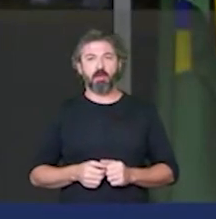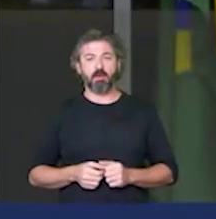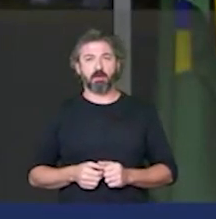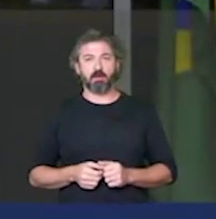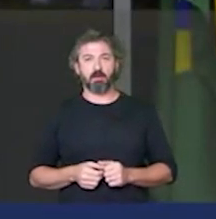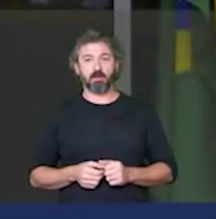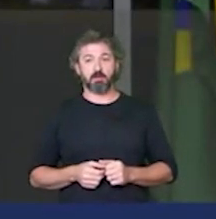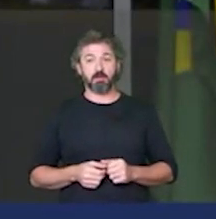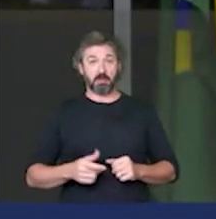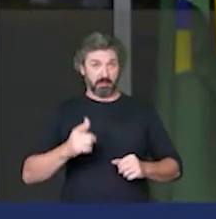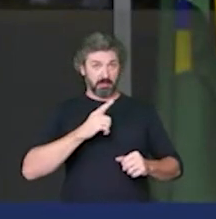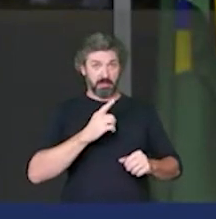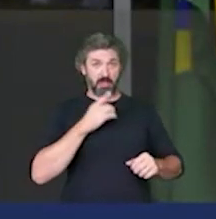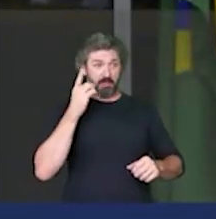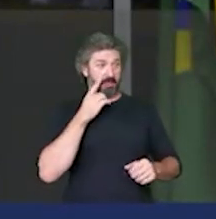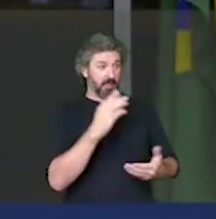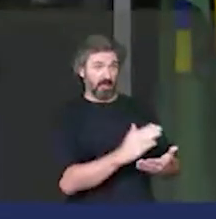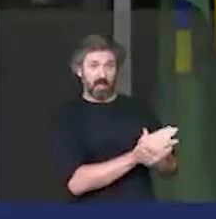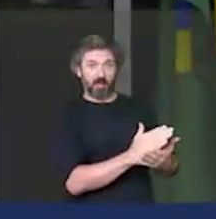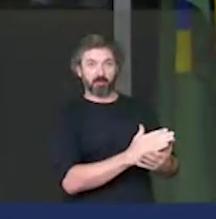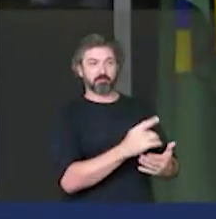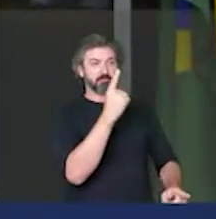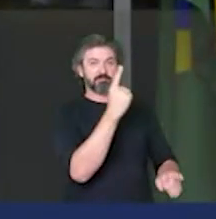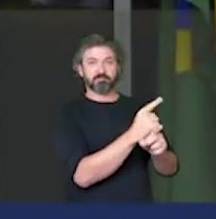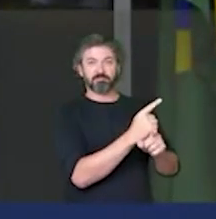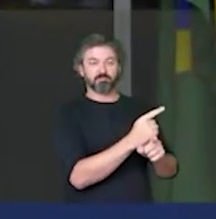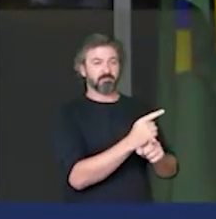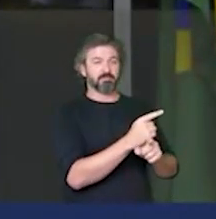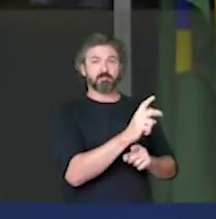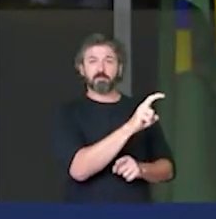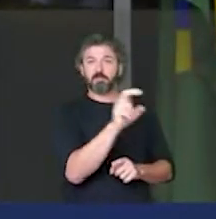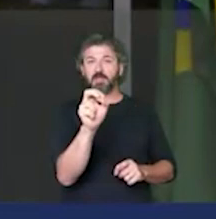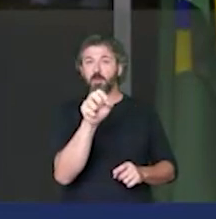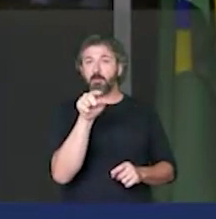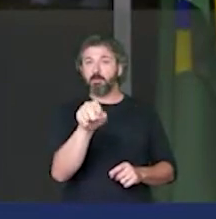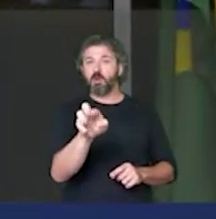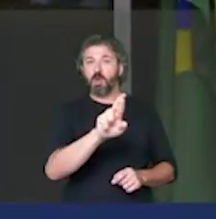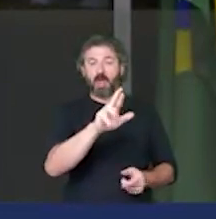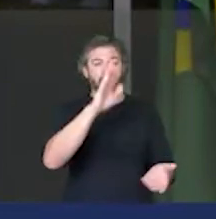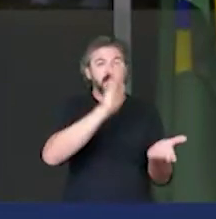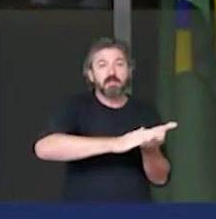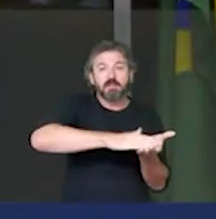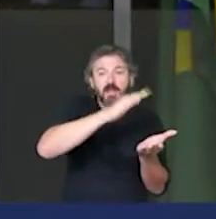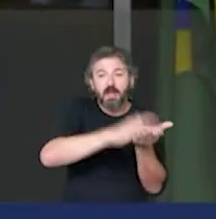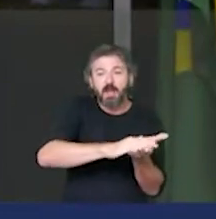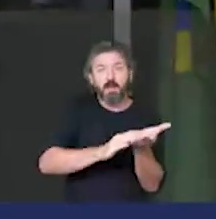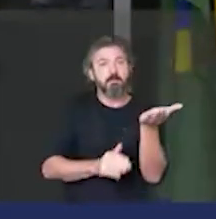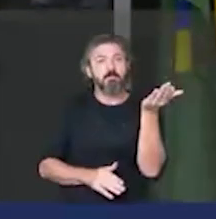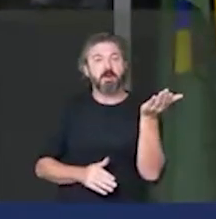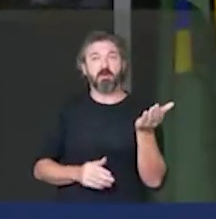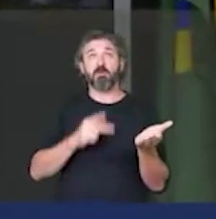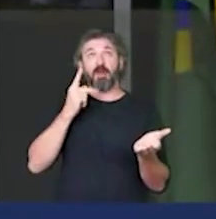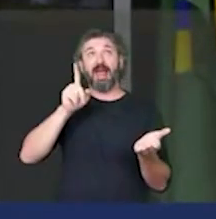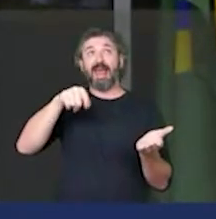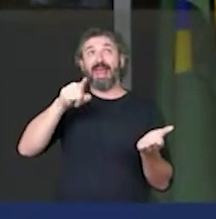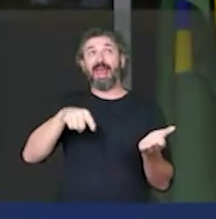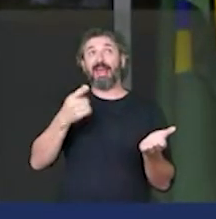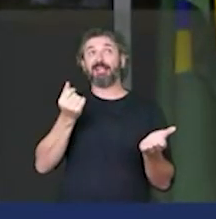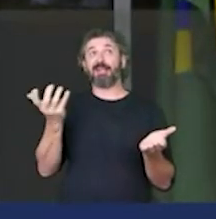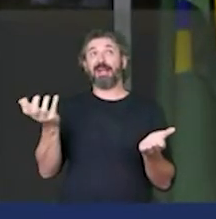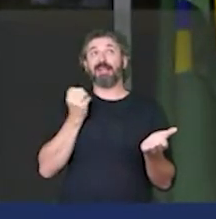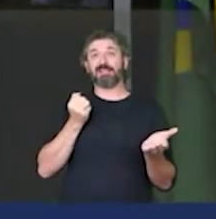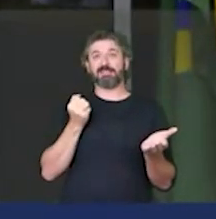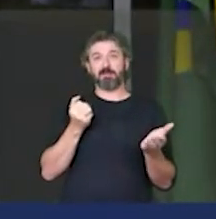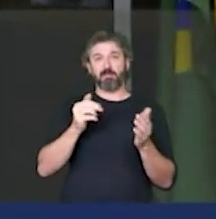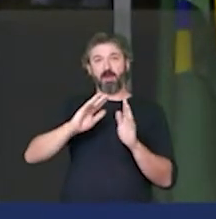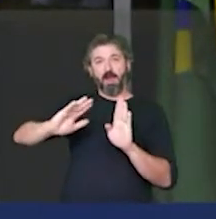E enquanto tem deputado que foi pego com 500 mil reais na mão, admitindo que foi dinheiro